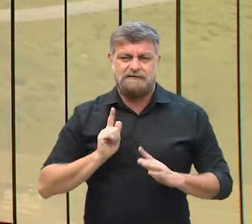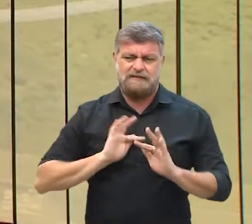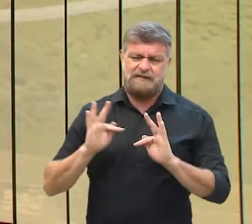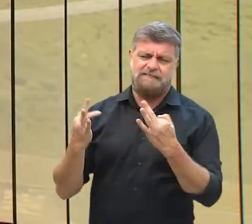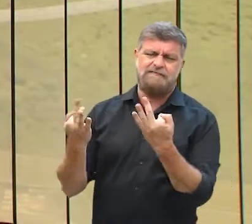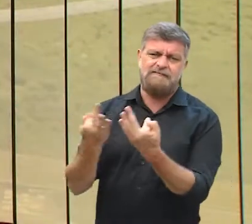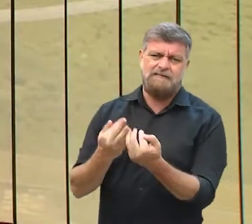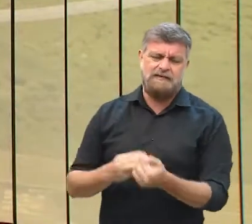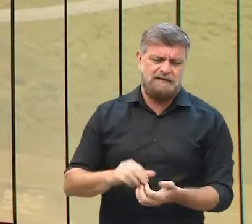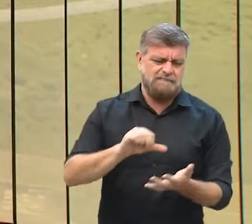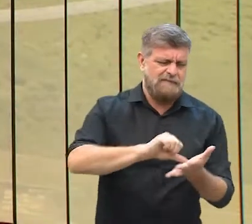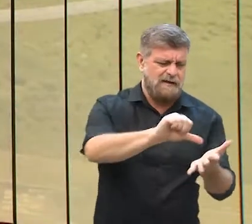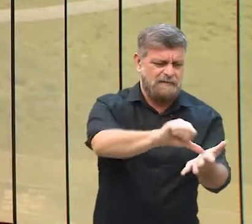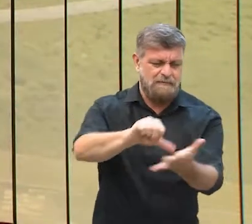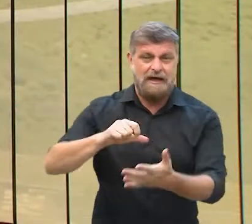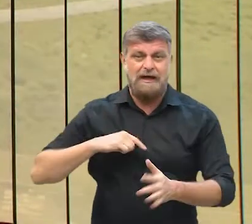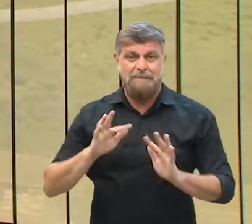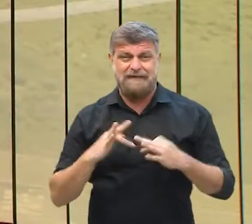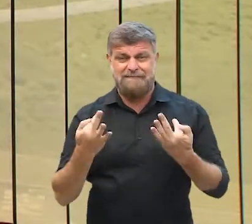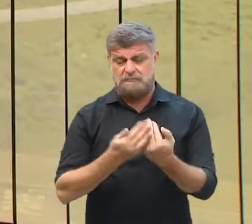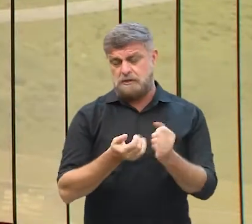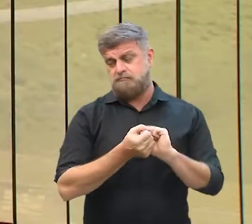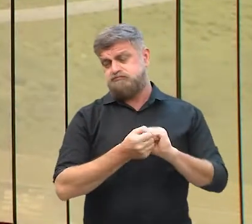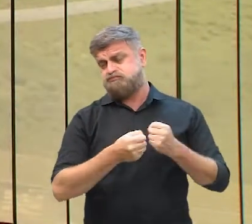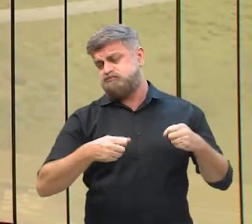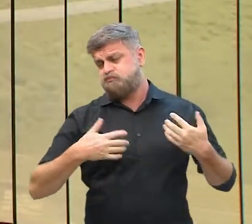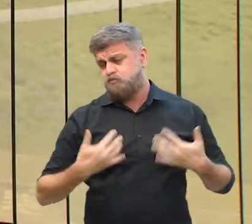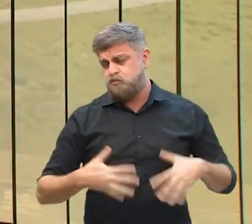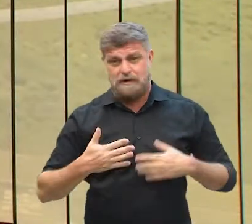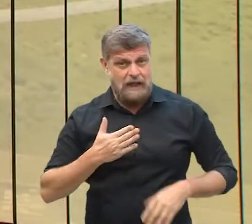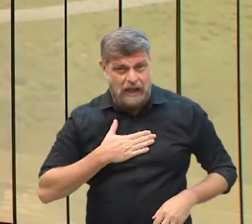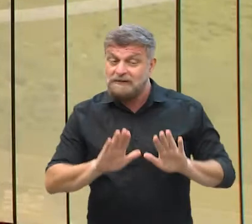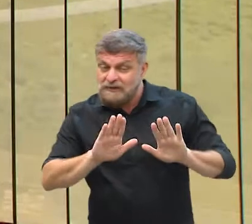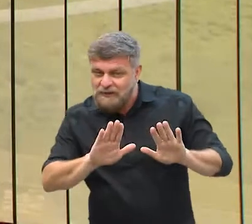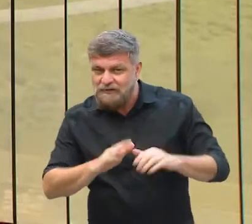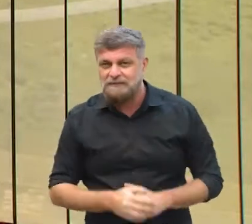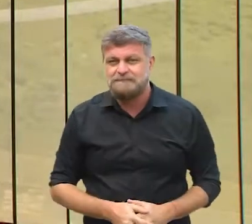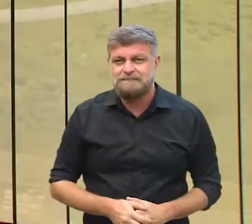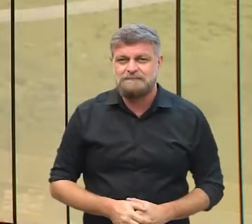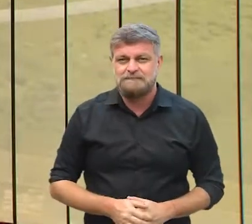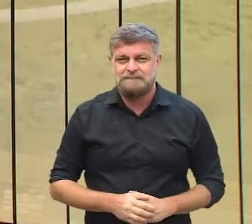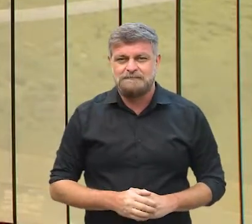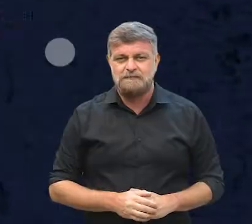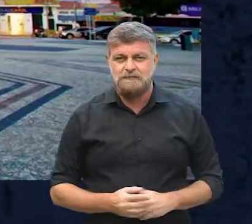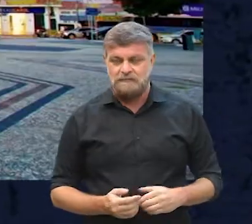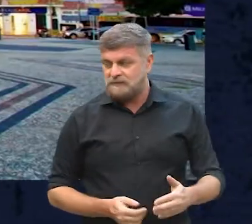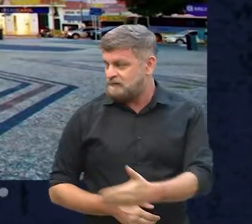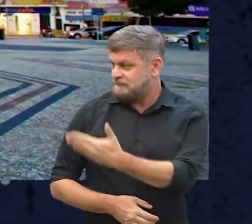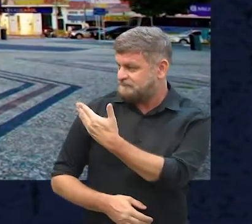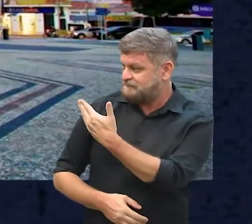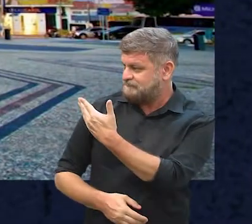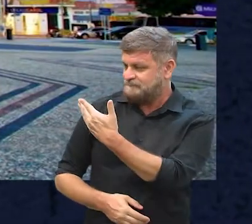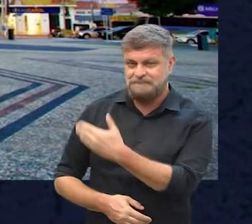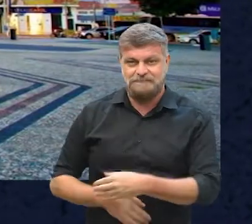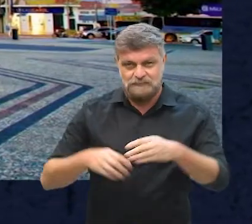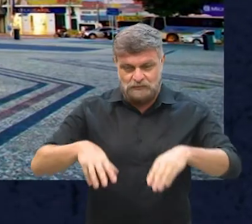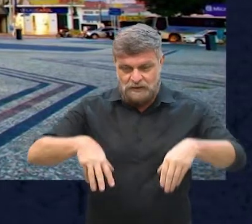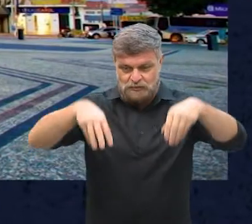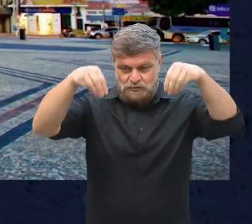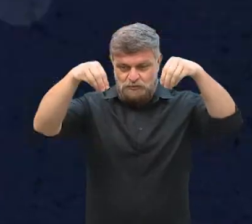que eu fiz. Então eu eliminei as minhas matérias e depois aí então fomos para a faculdade aqui estudar na Metrocamp, eu,